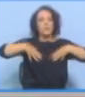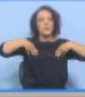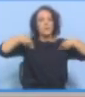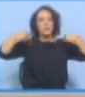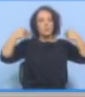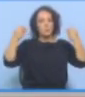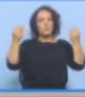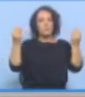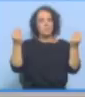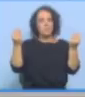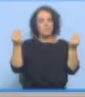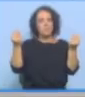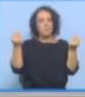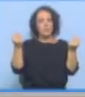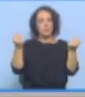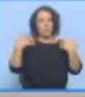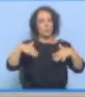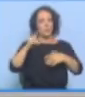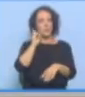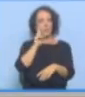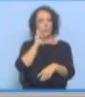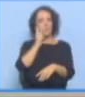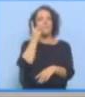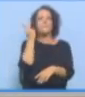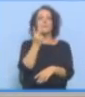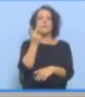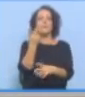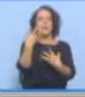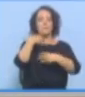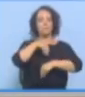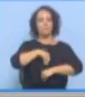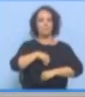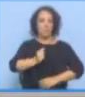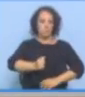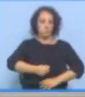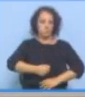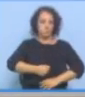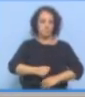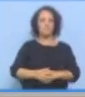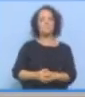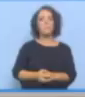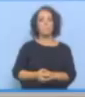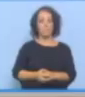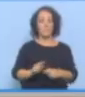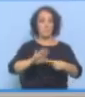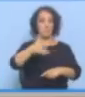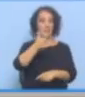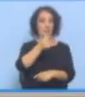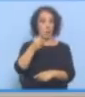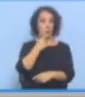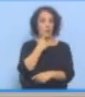é realmente central para a vida cristã. Em primeiro lugar, Tiago diz, a